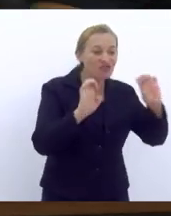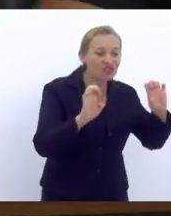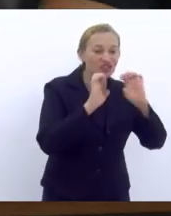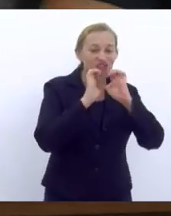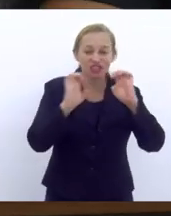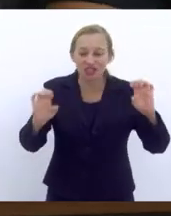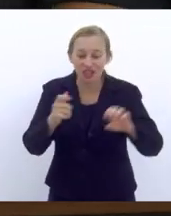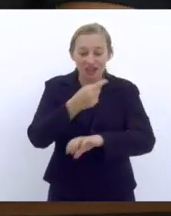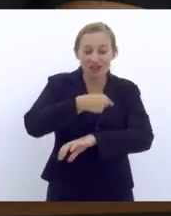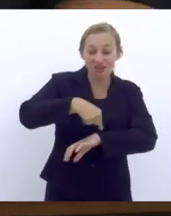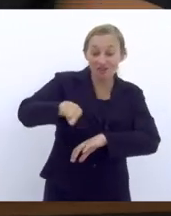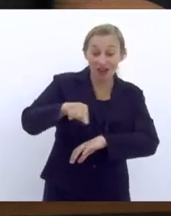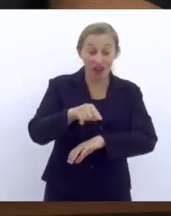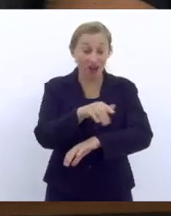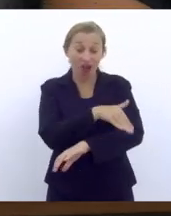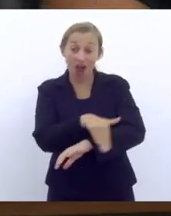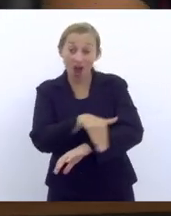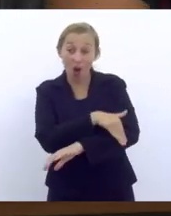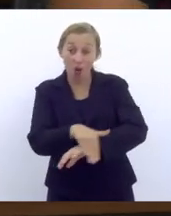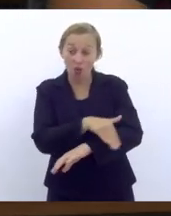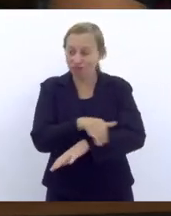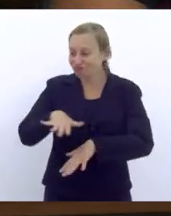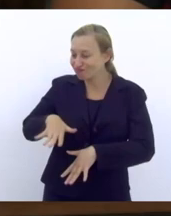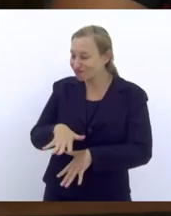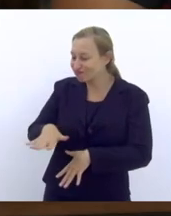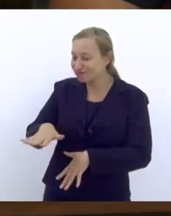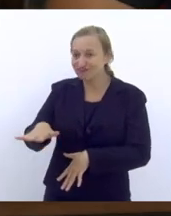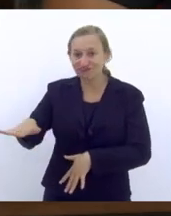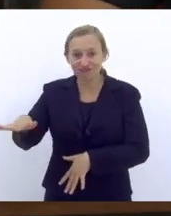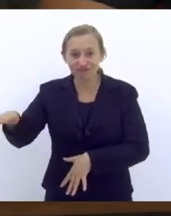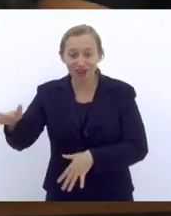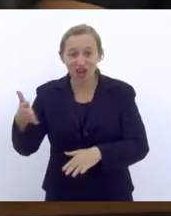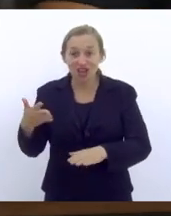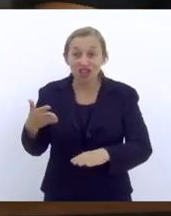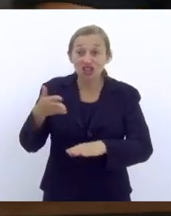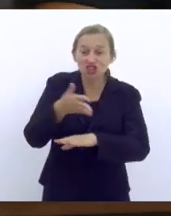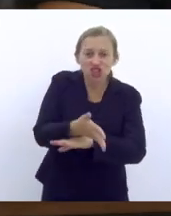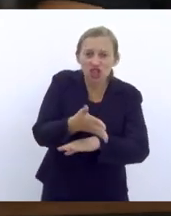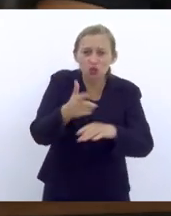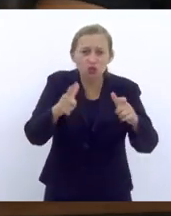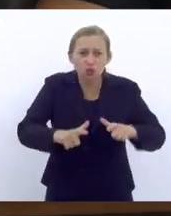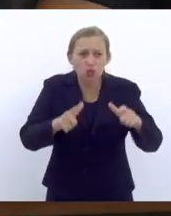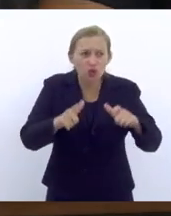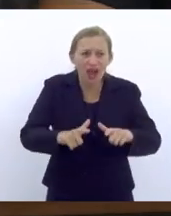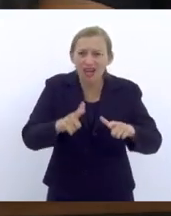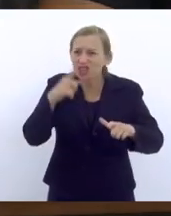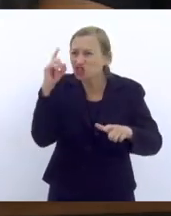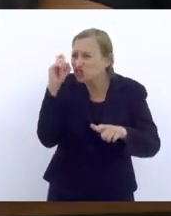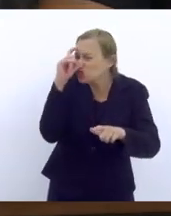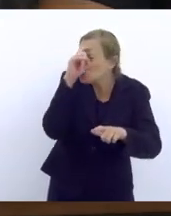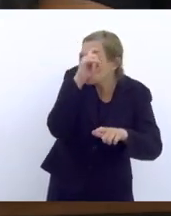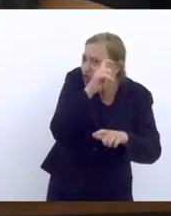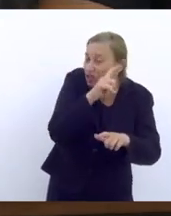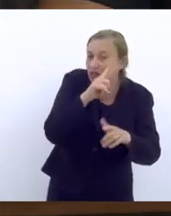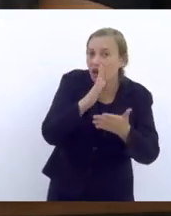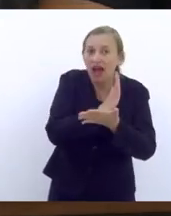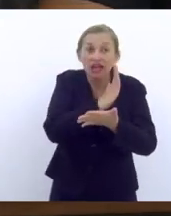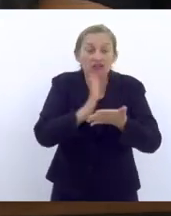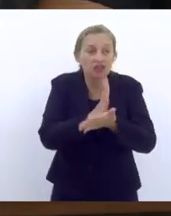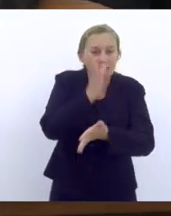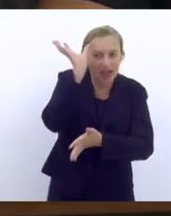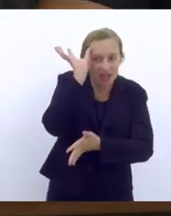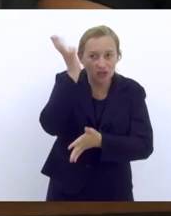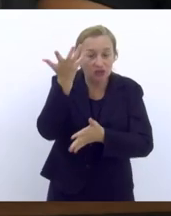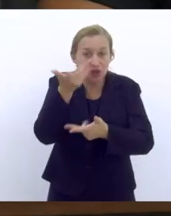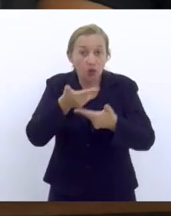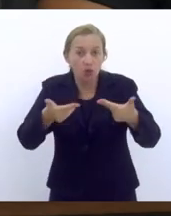sai à rua, que vai às comunidades, que chega a lugares onde, às vezes, para resolver alguma coisa